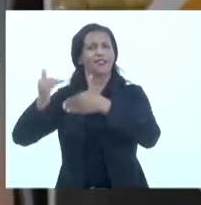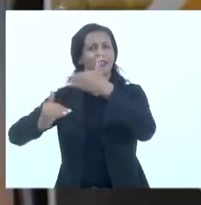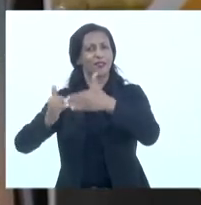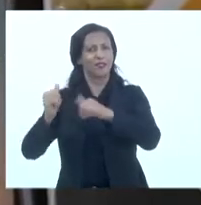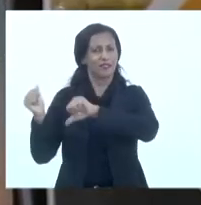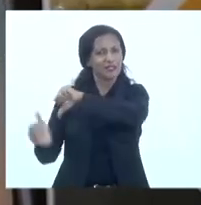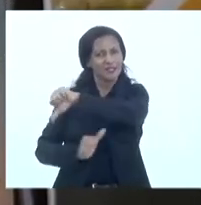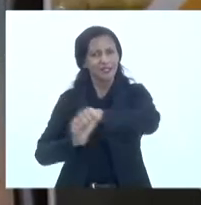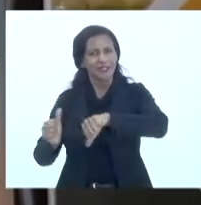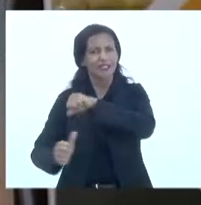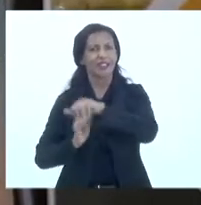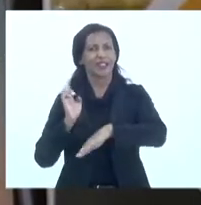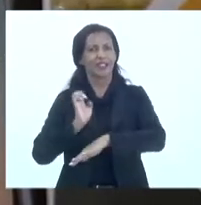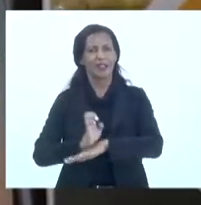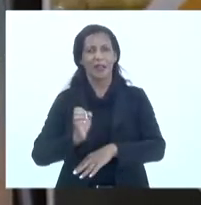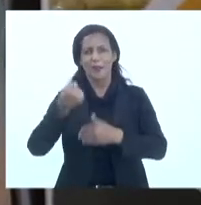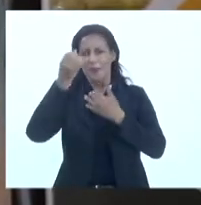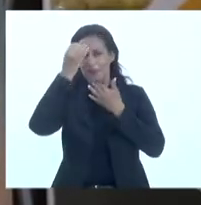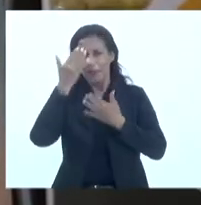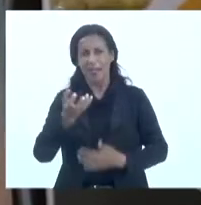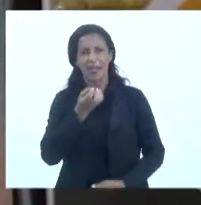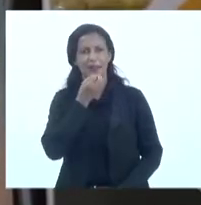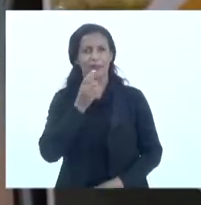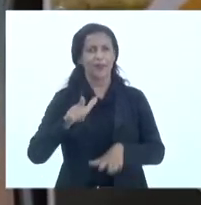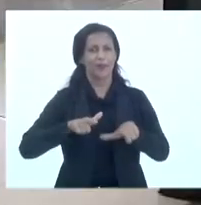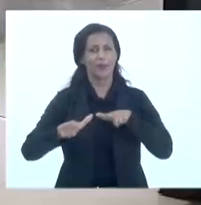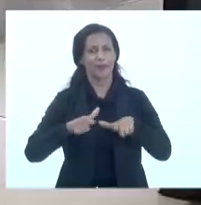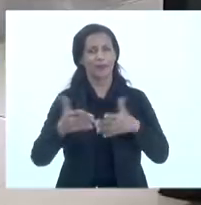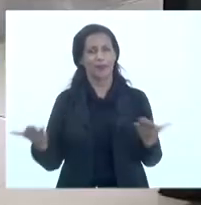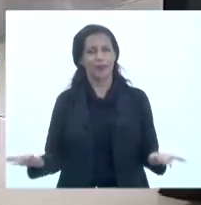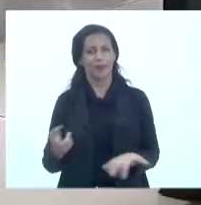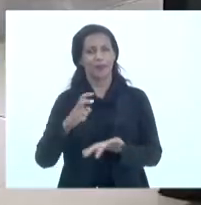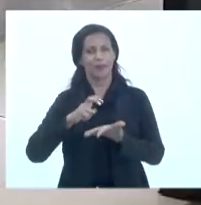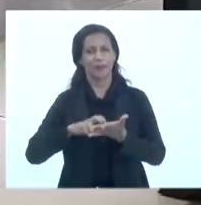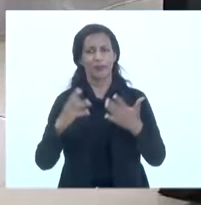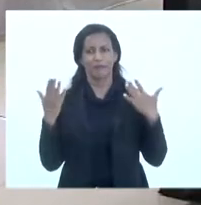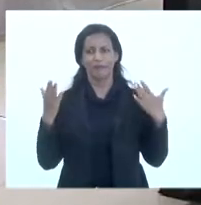do Rio de Janeiro. Muito obrigado. Bom trabalho para nós hoje de manhã.